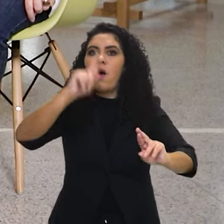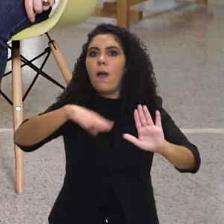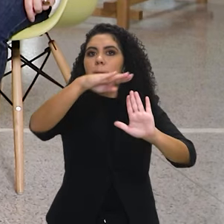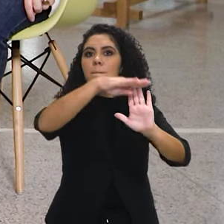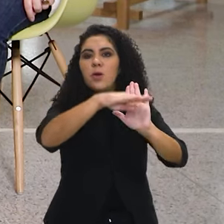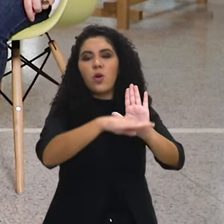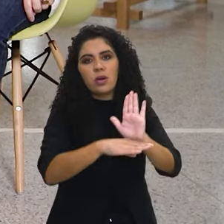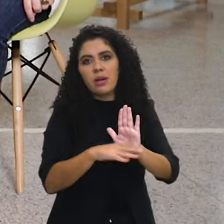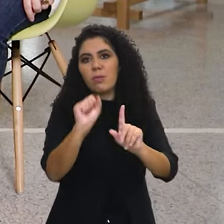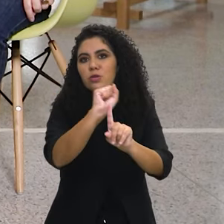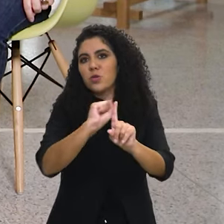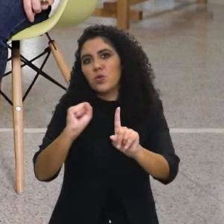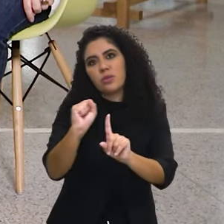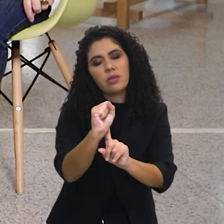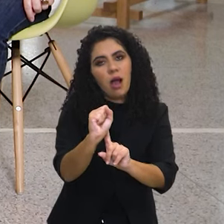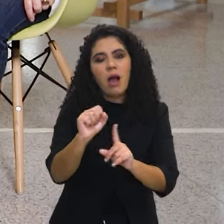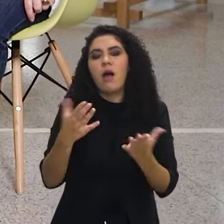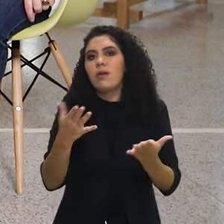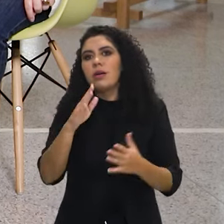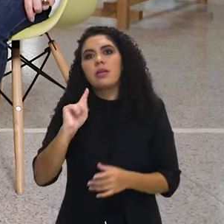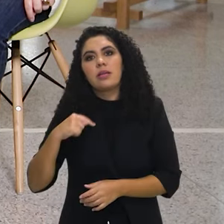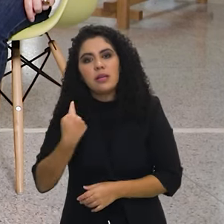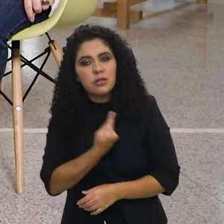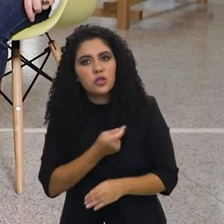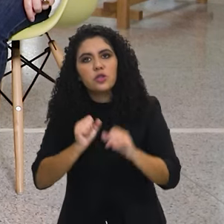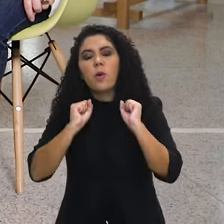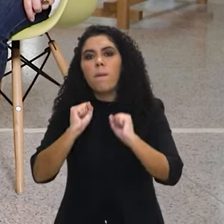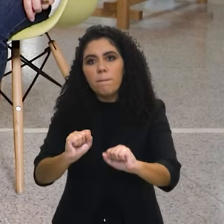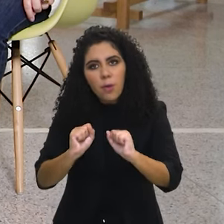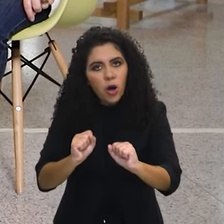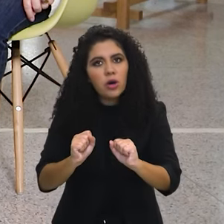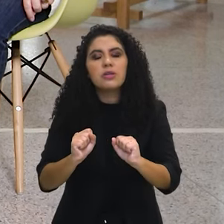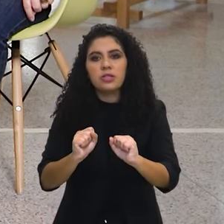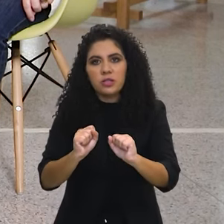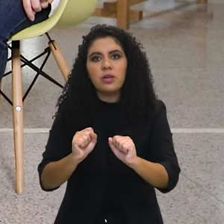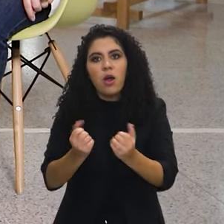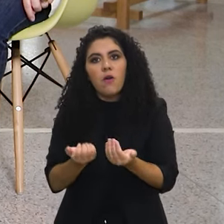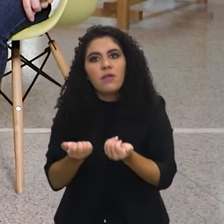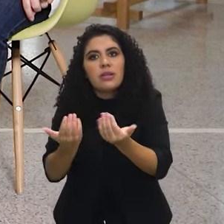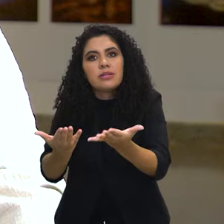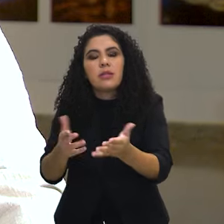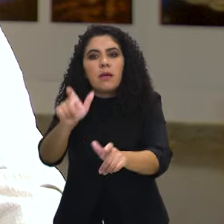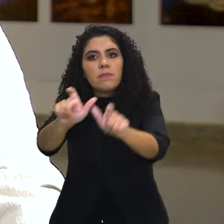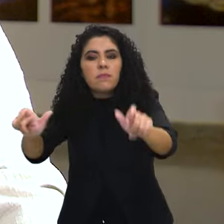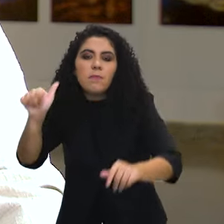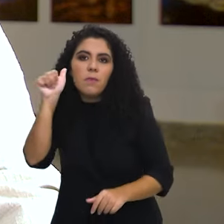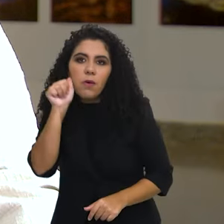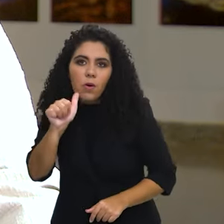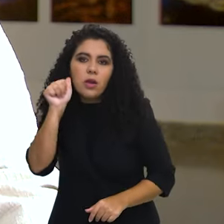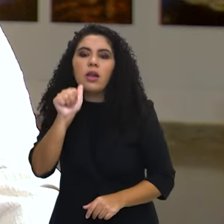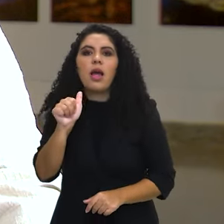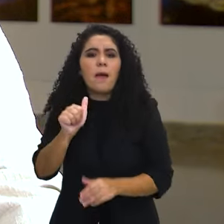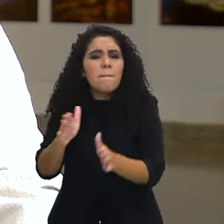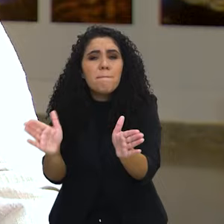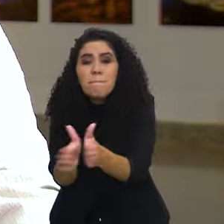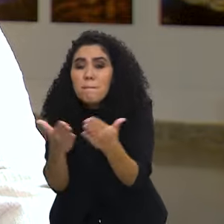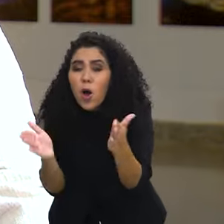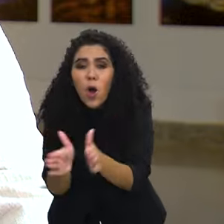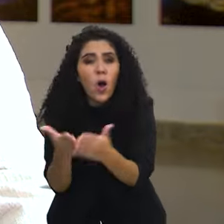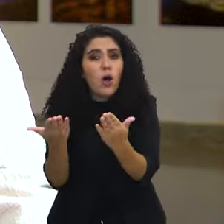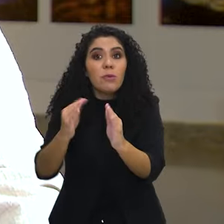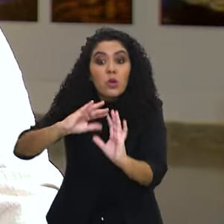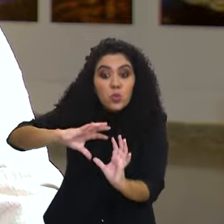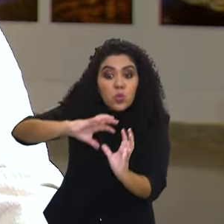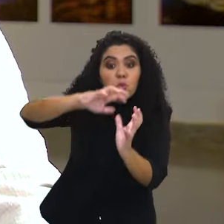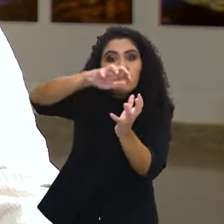né De que forma é que nós podemos eh fazer com que as mulheres né pobres